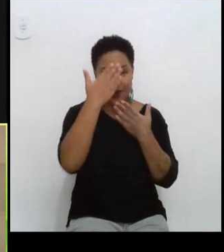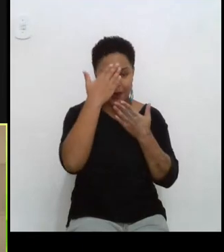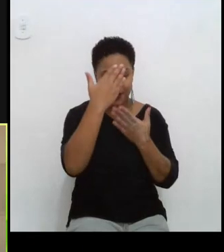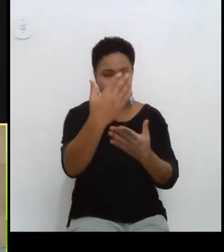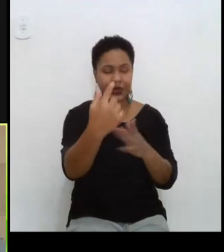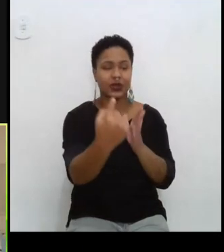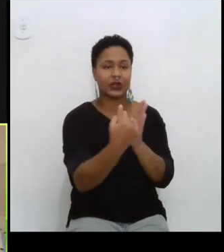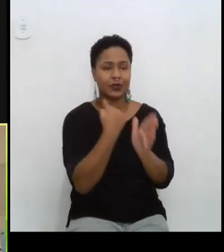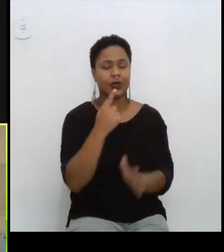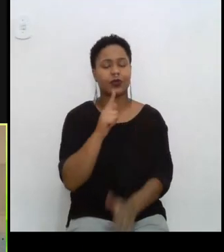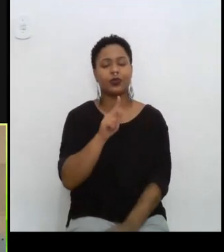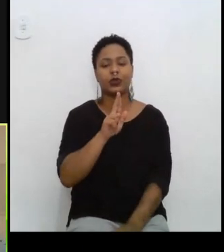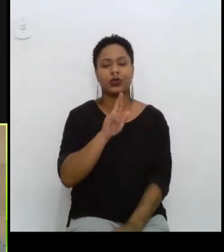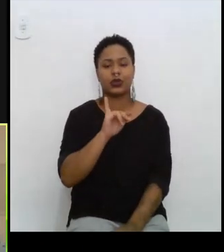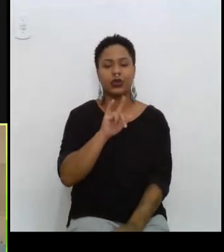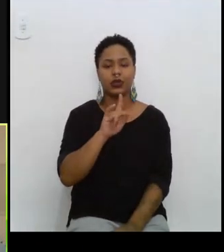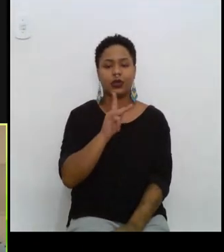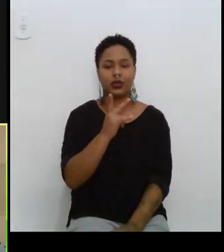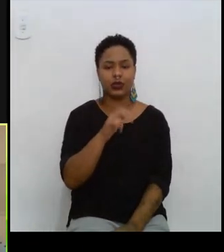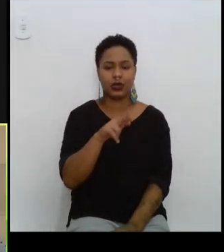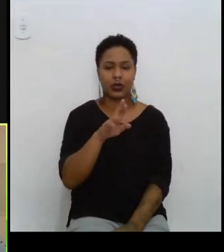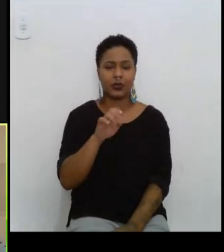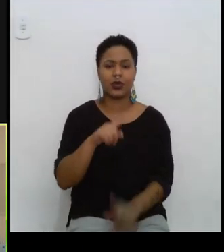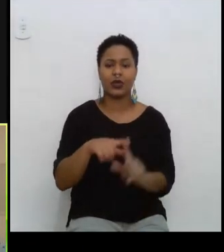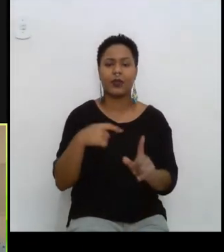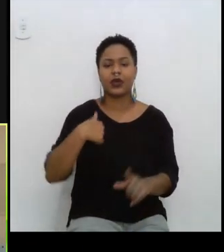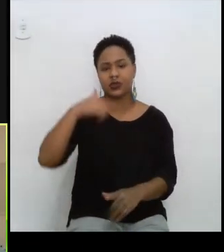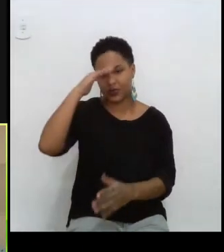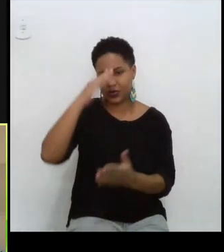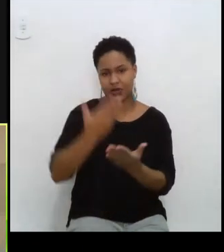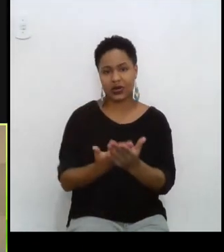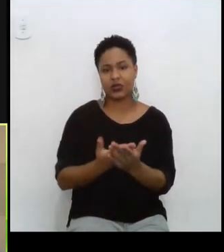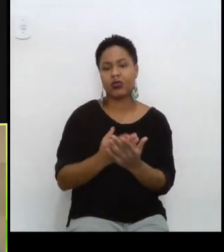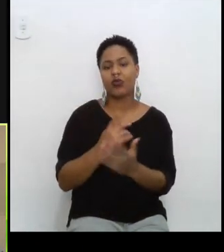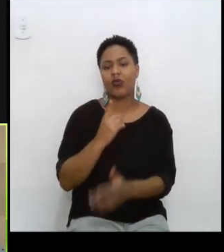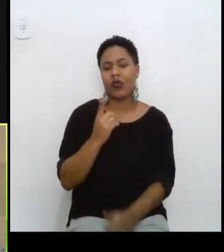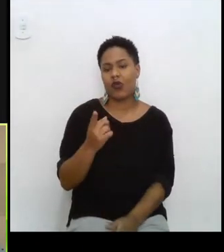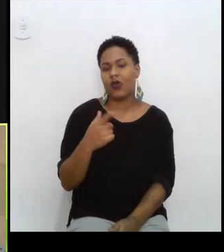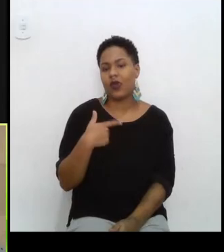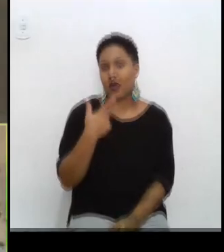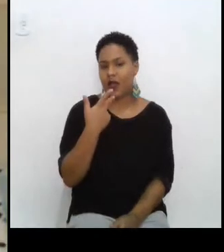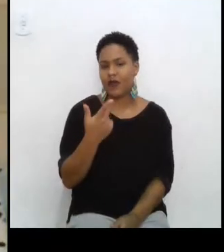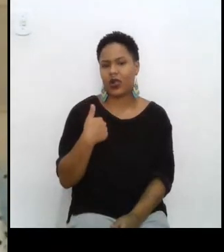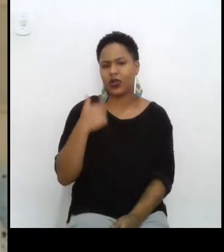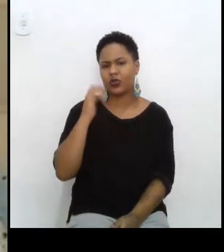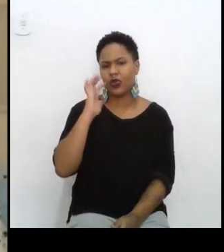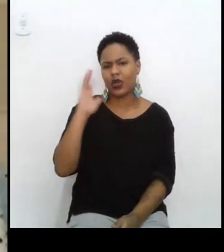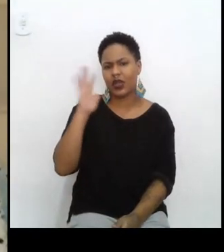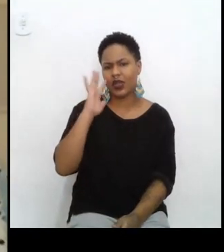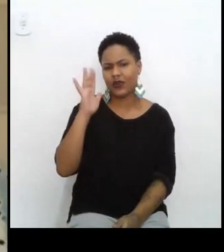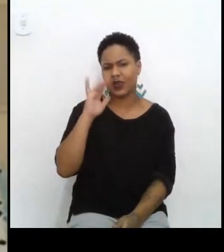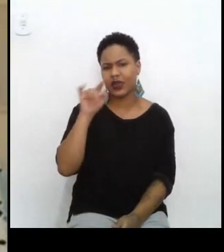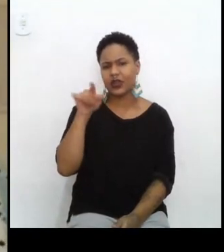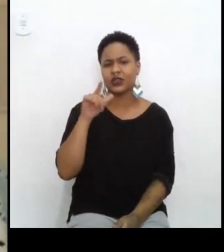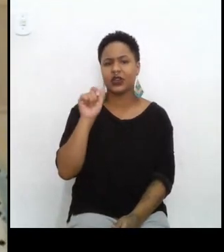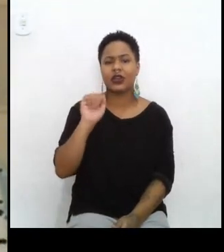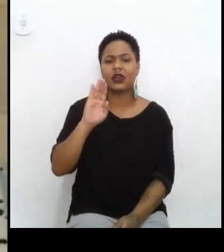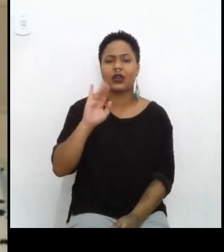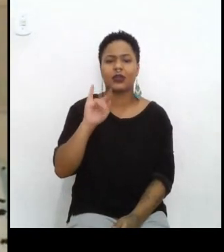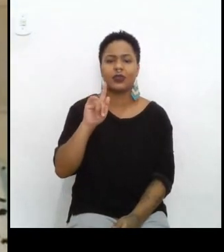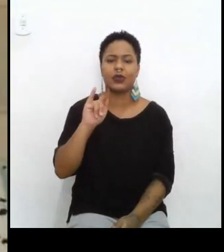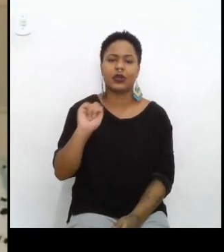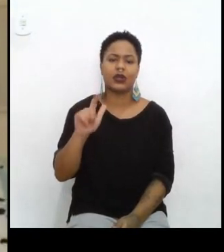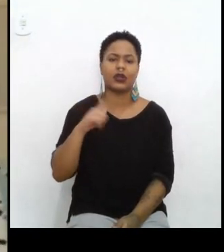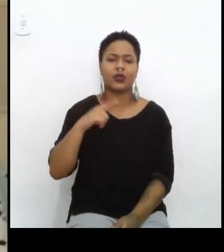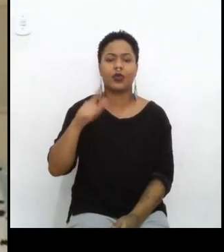Guilherme mas eu acho que está falando de tô muito reflexão Abigail hoje porque eu acho que ela é uma uma pensadora